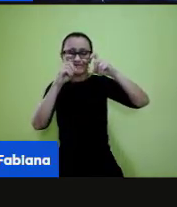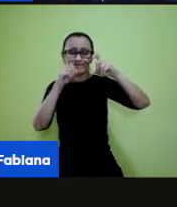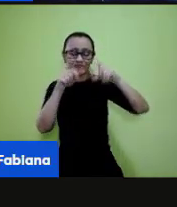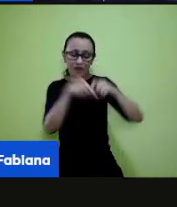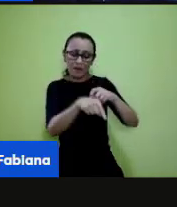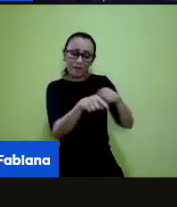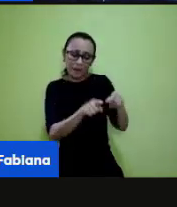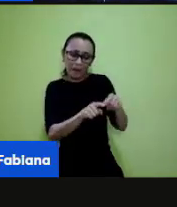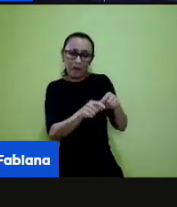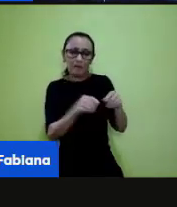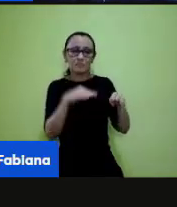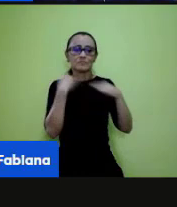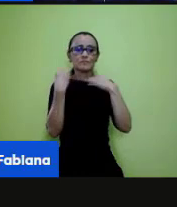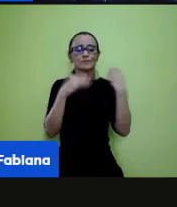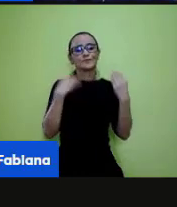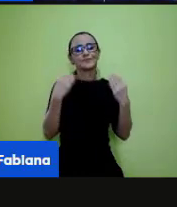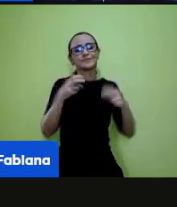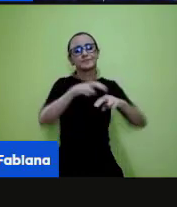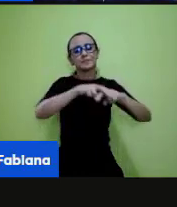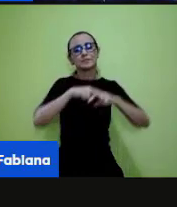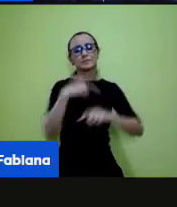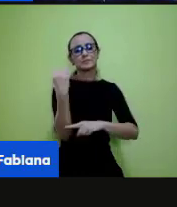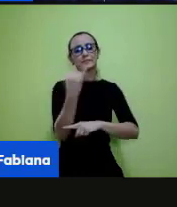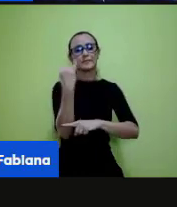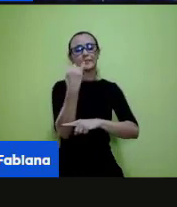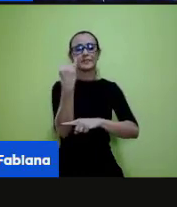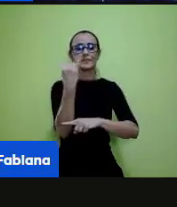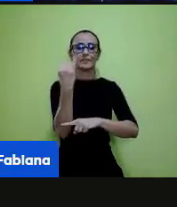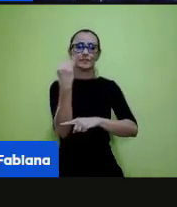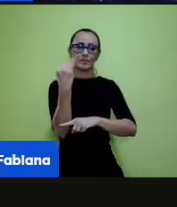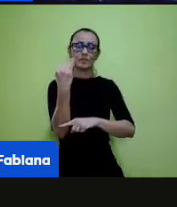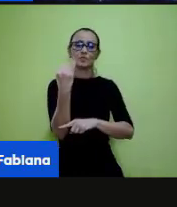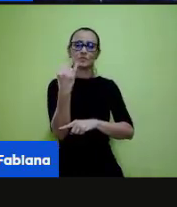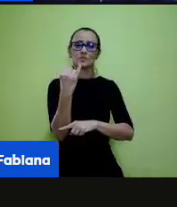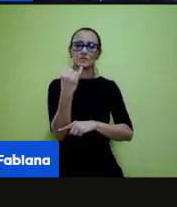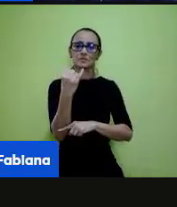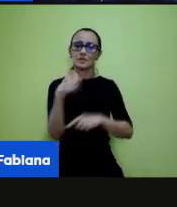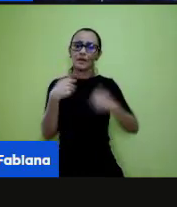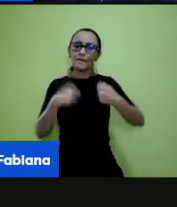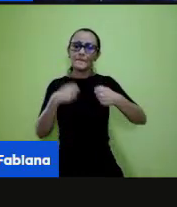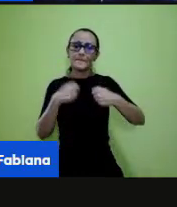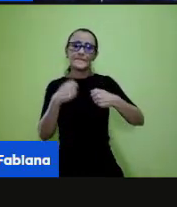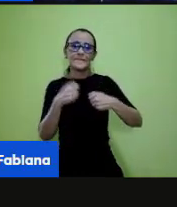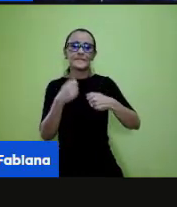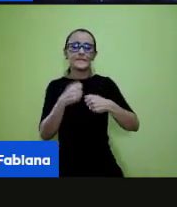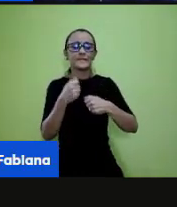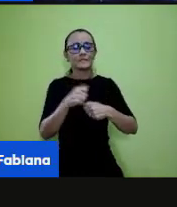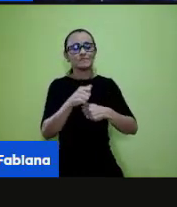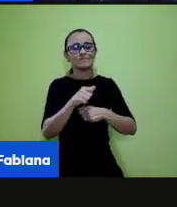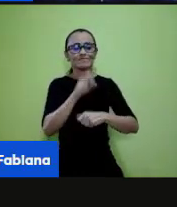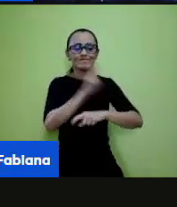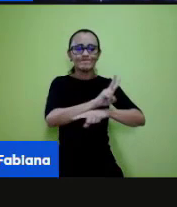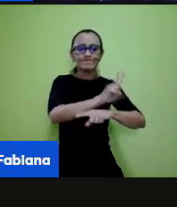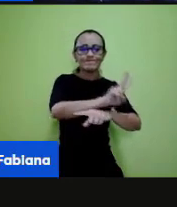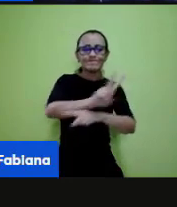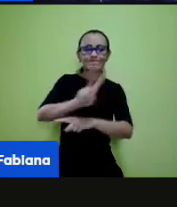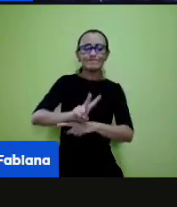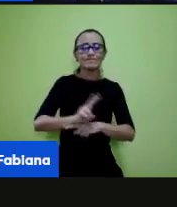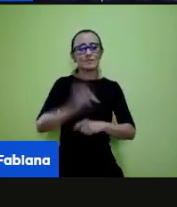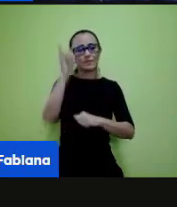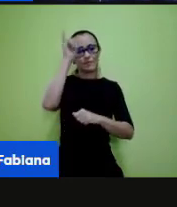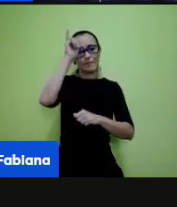que é necessário que se faça, eventualmente, os cuidados para evitar